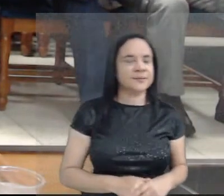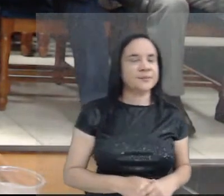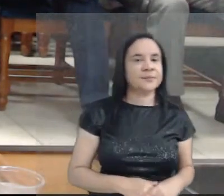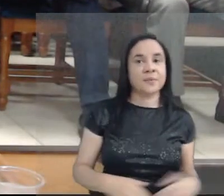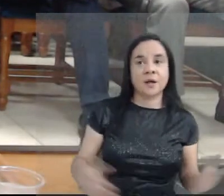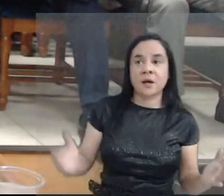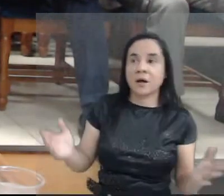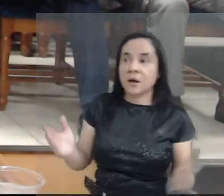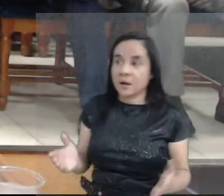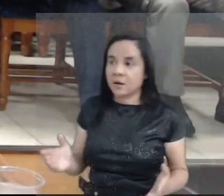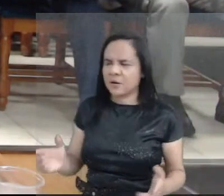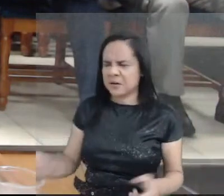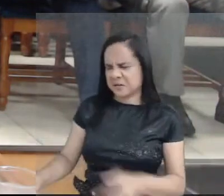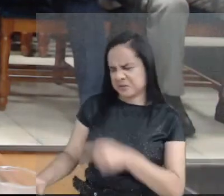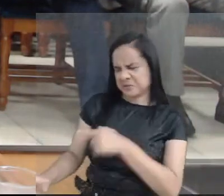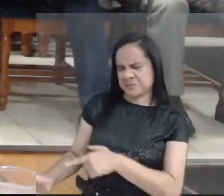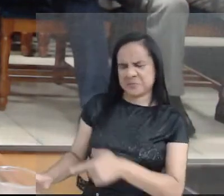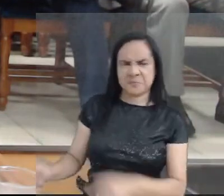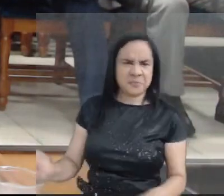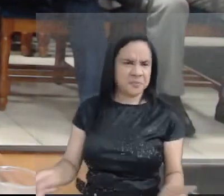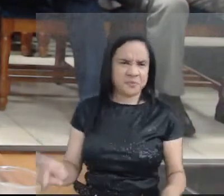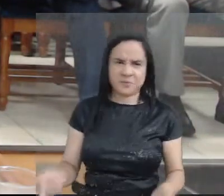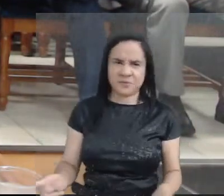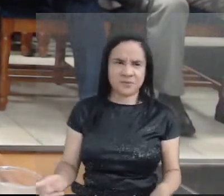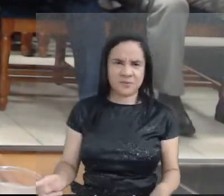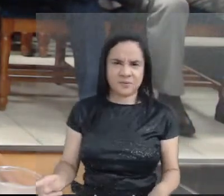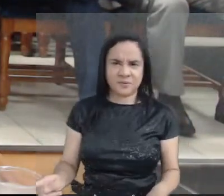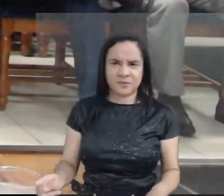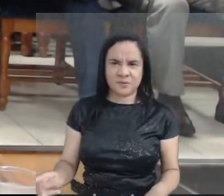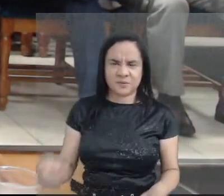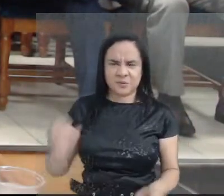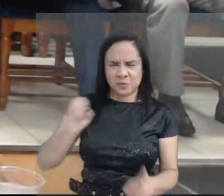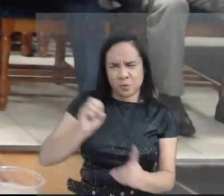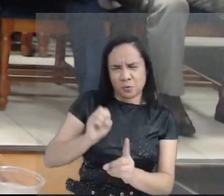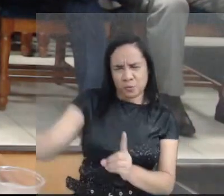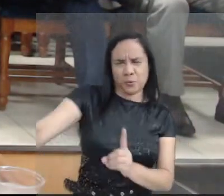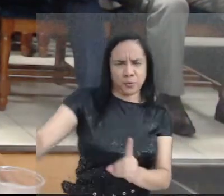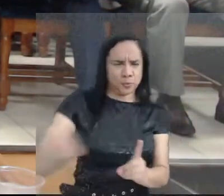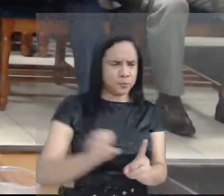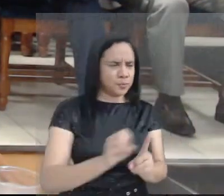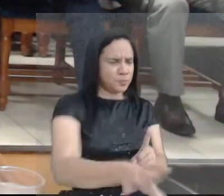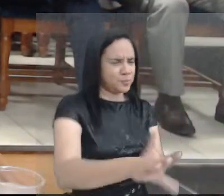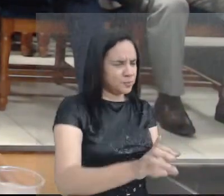Agora os judeus afugentam os seus discípulos.